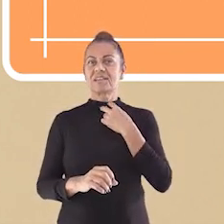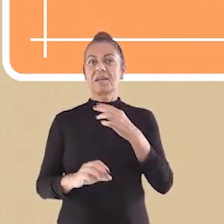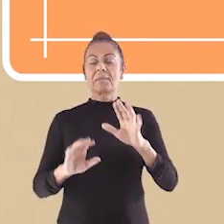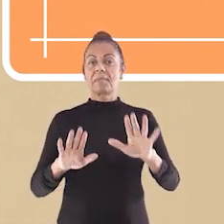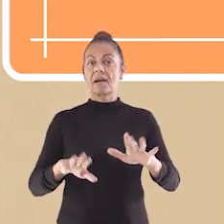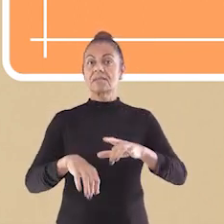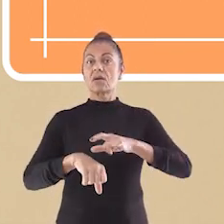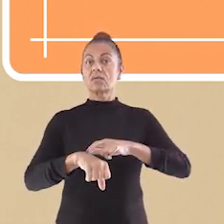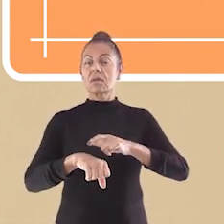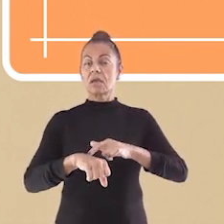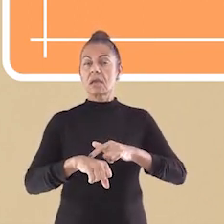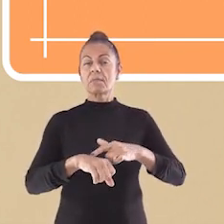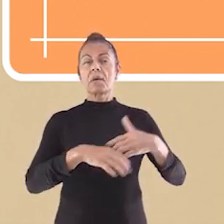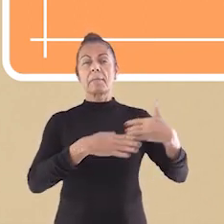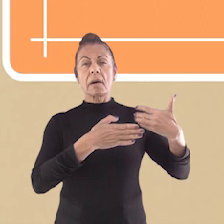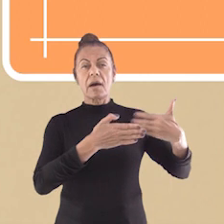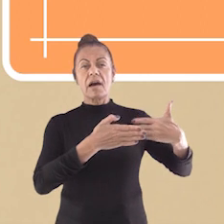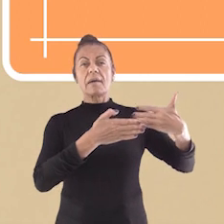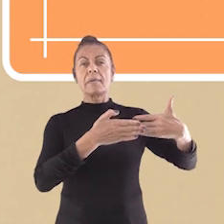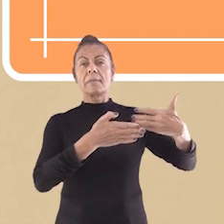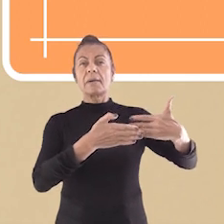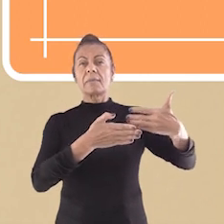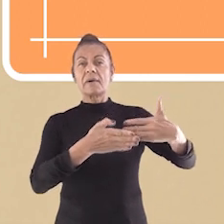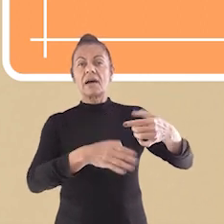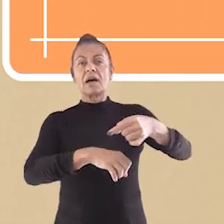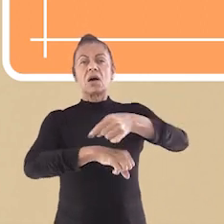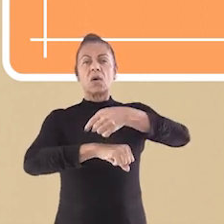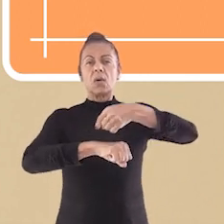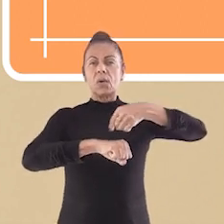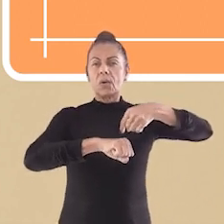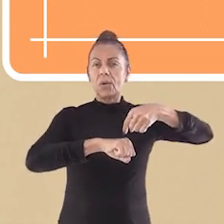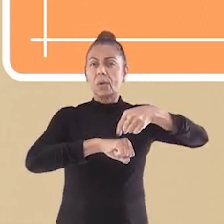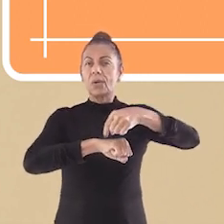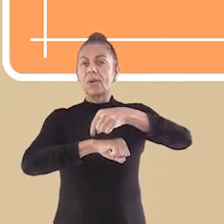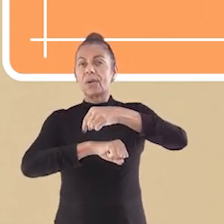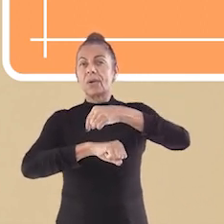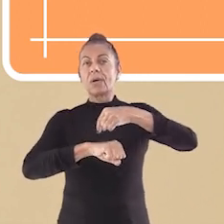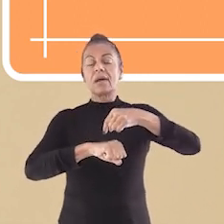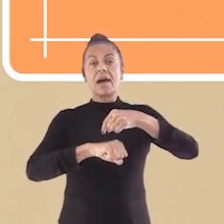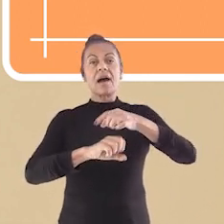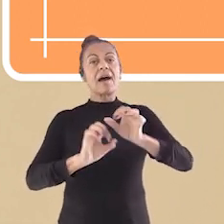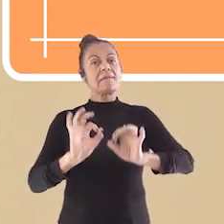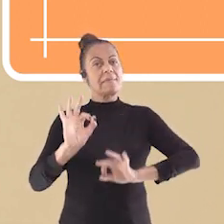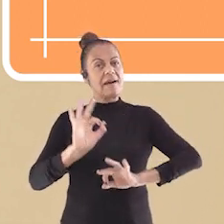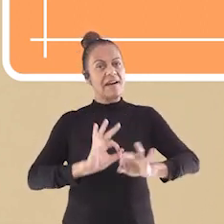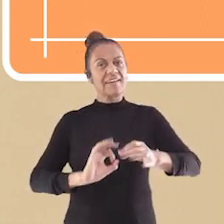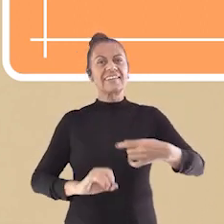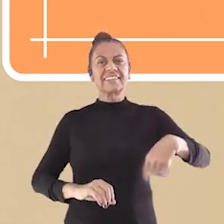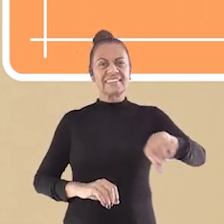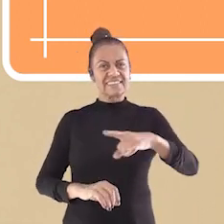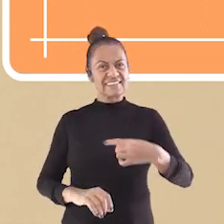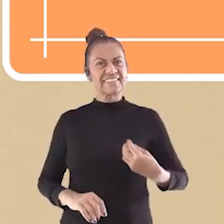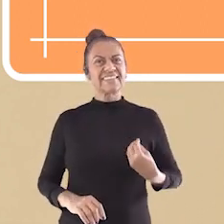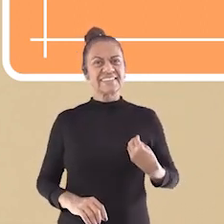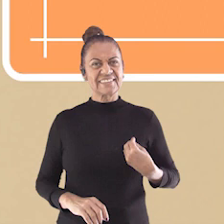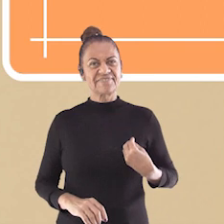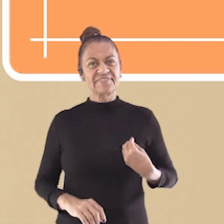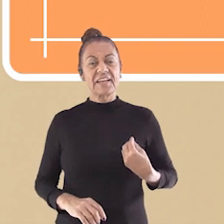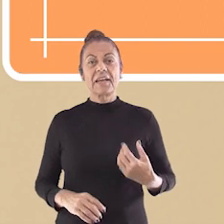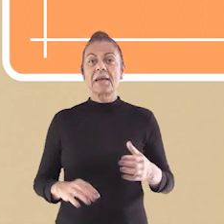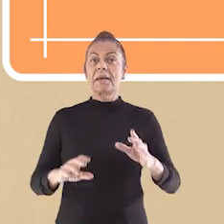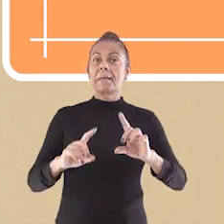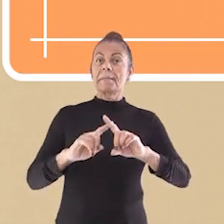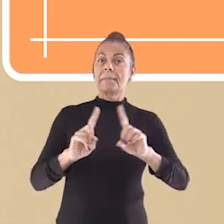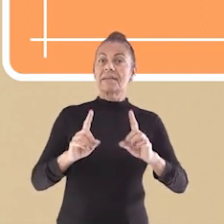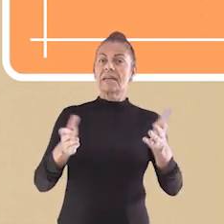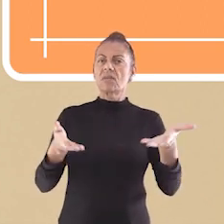organiza nosso cotidiano e a nossa vida. Estudantes, agora peço para que você registre a sua presença. Que tal pedir a